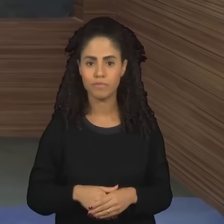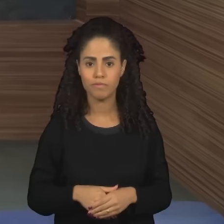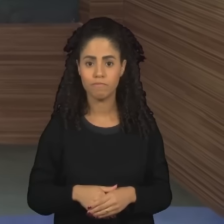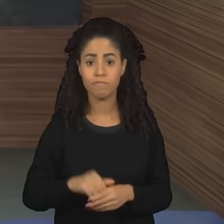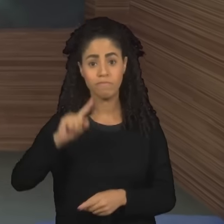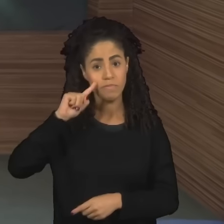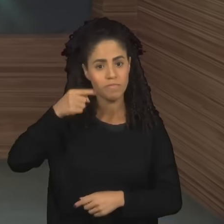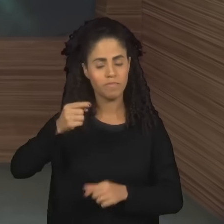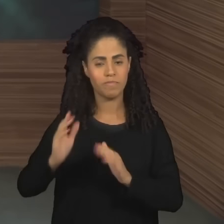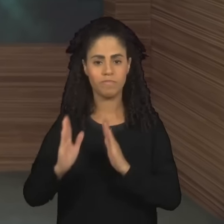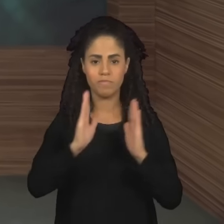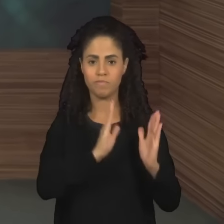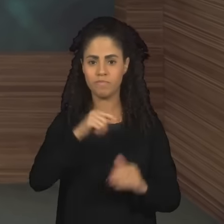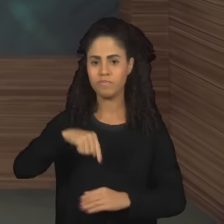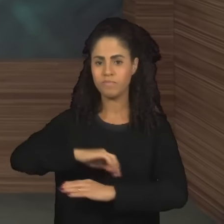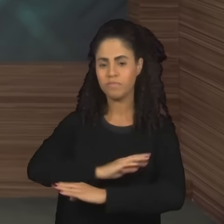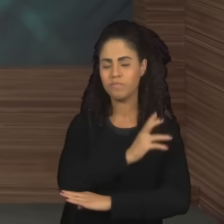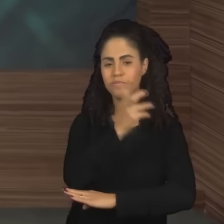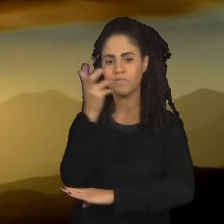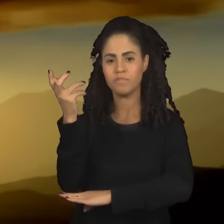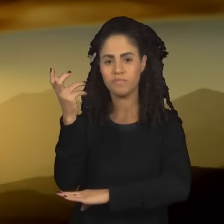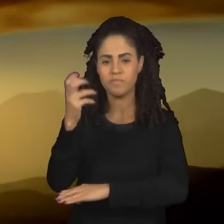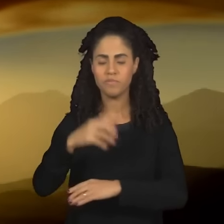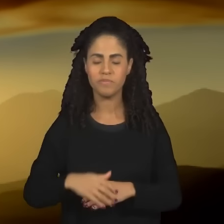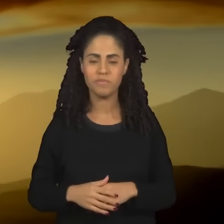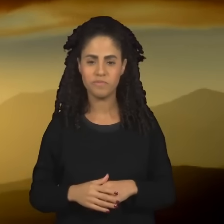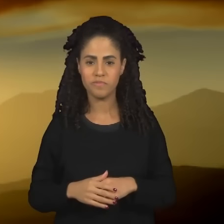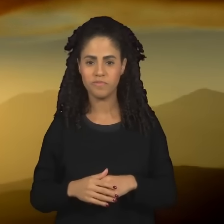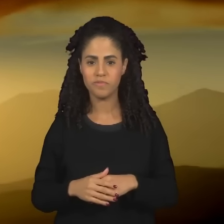Você vai ver logo mais aqui no Repórter Eco.